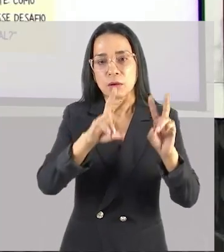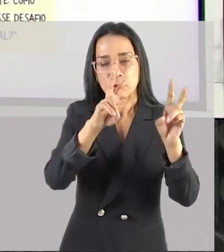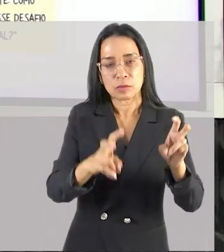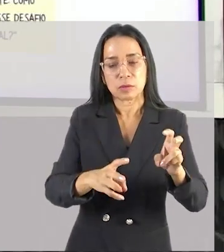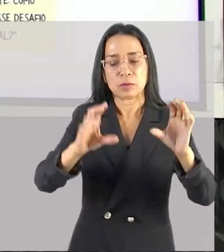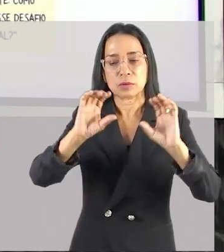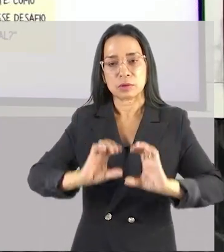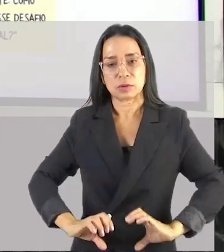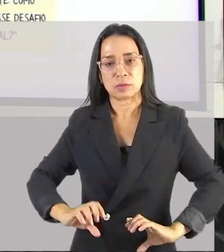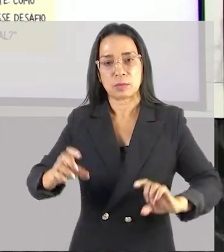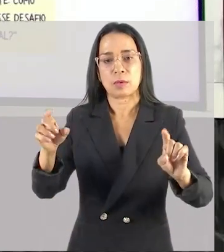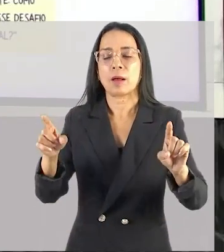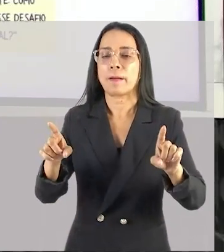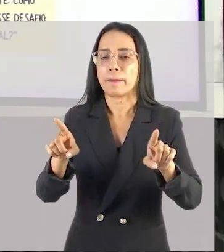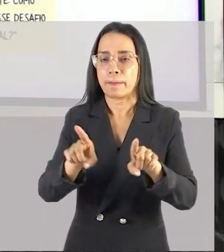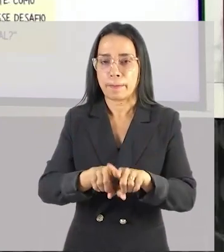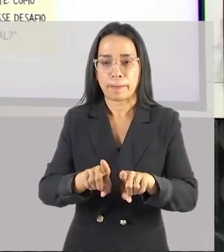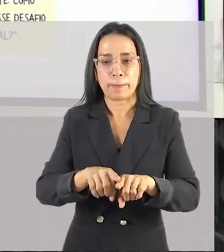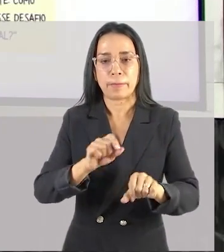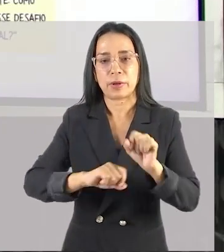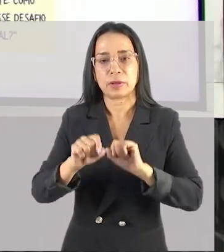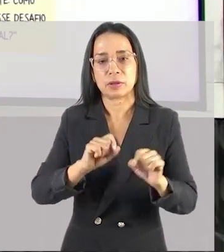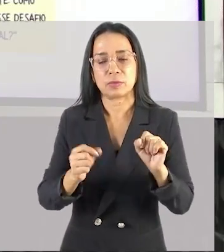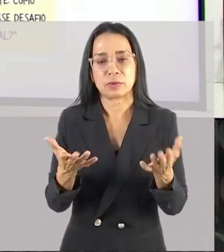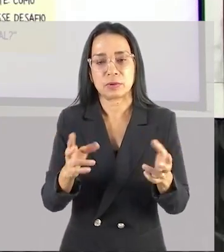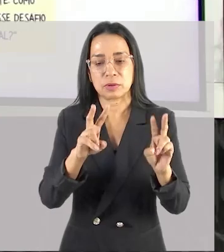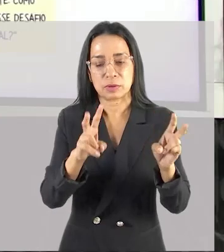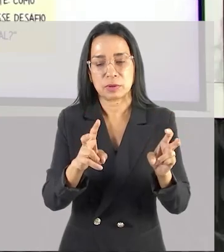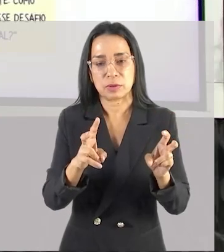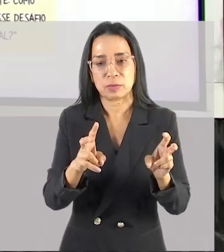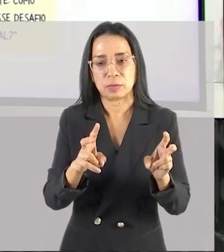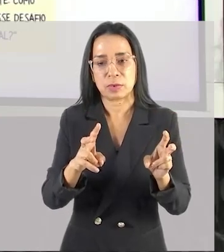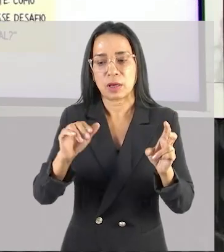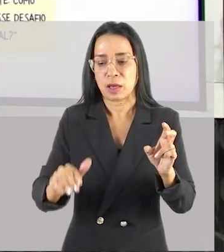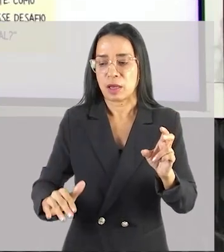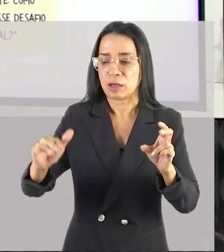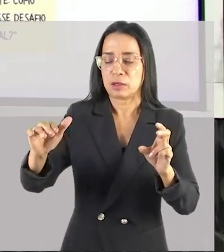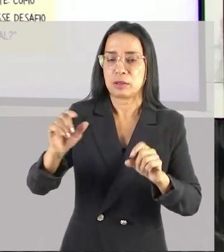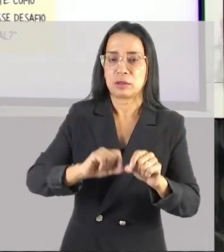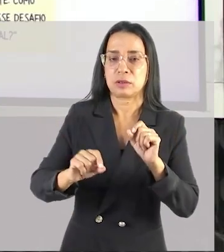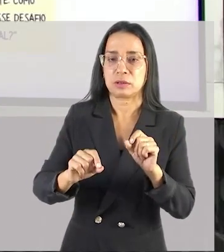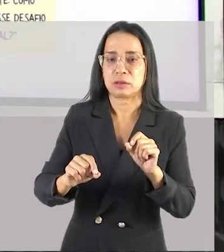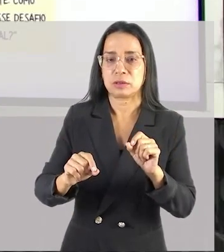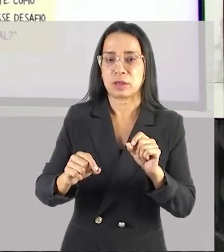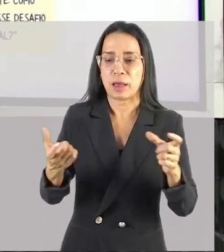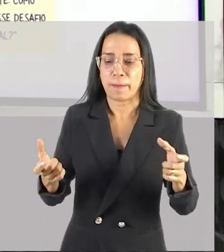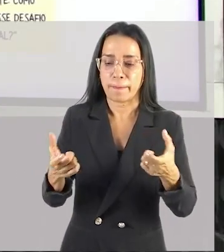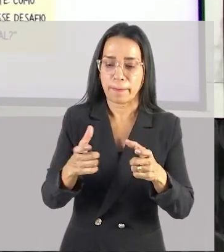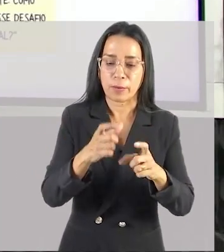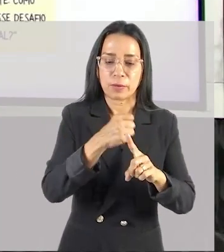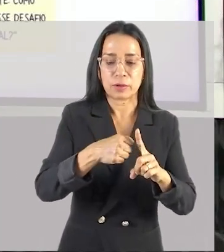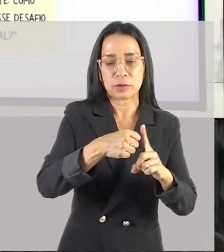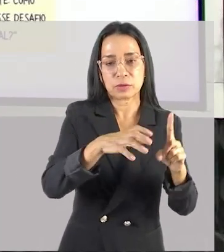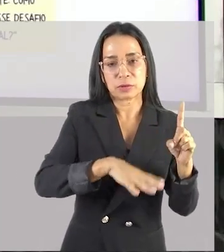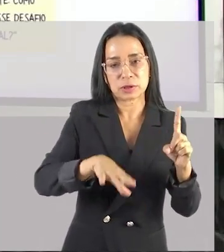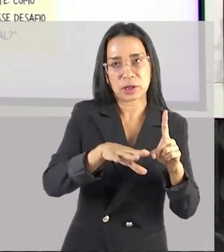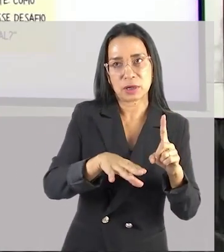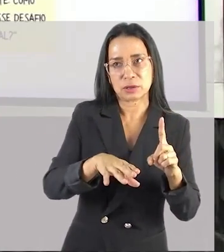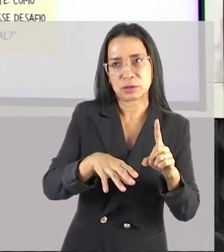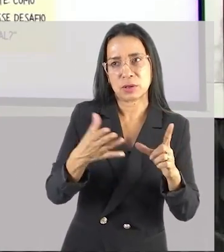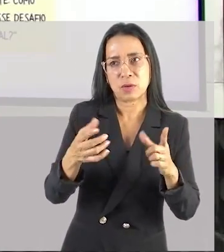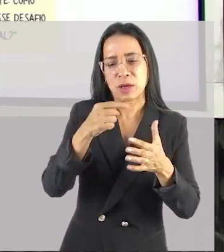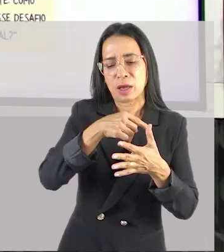minorias, porque crianças... Entendam uma coisa quando eu falo de minorias sociais. Não se refere a aspectos quantitativos. Não é